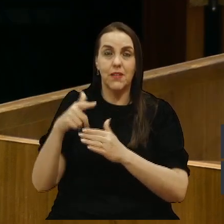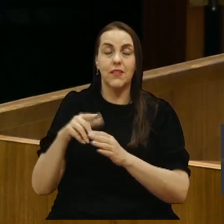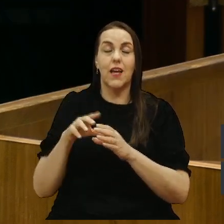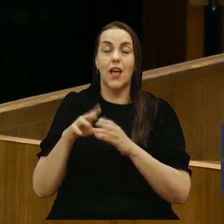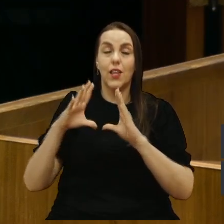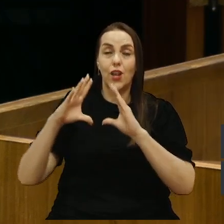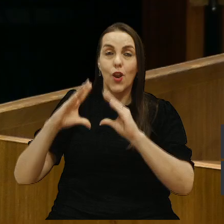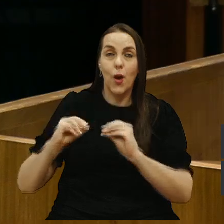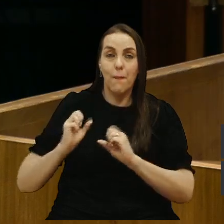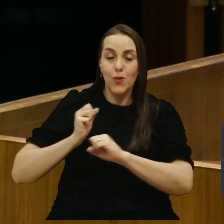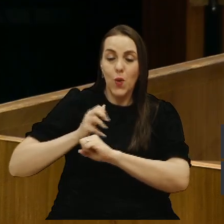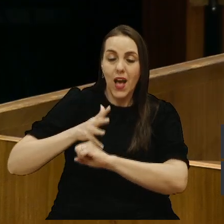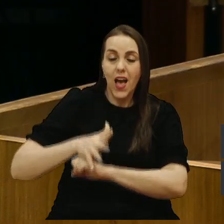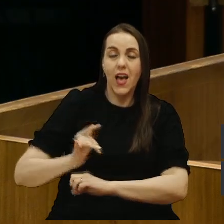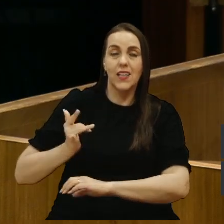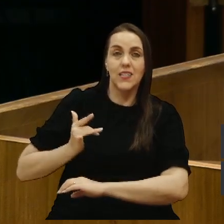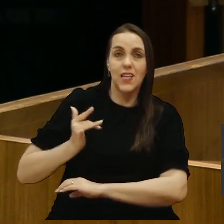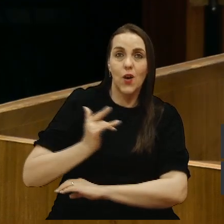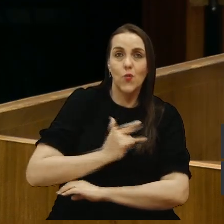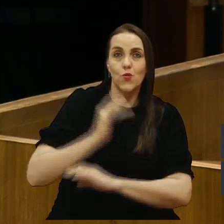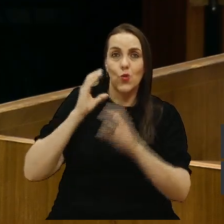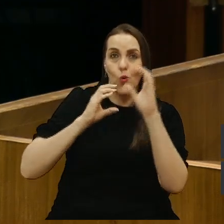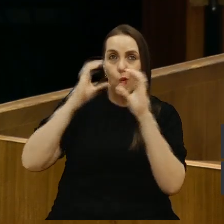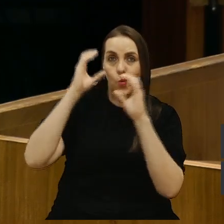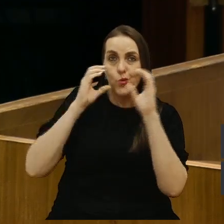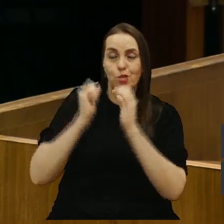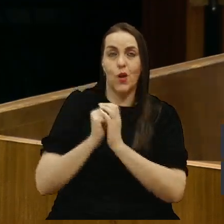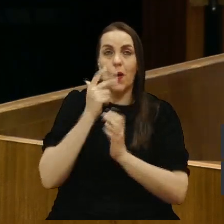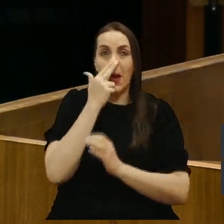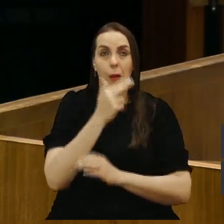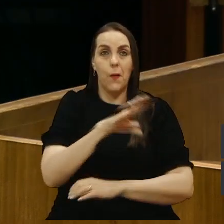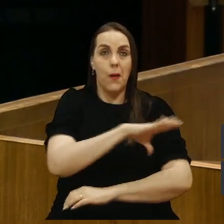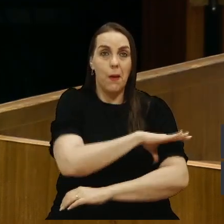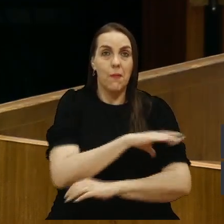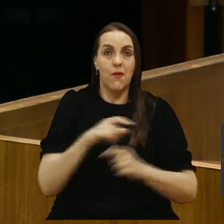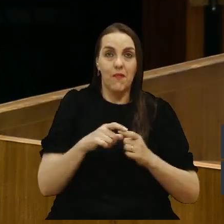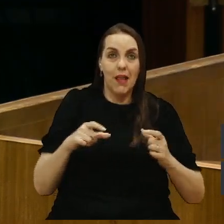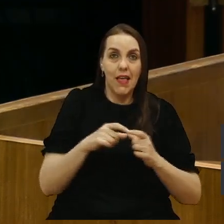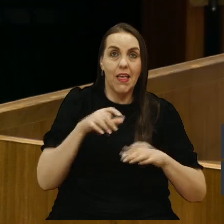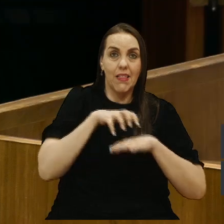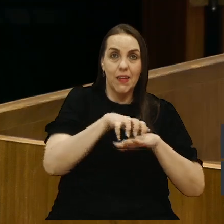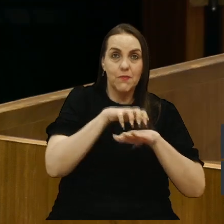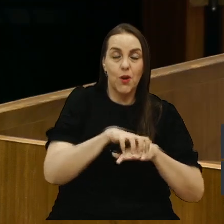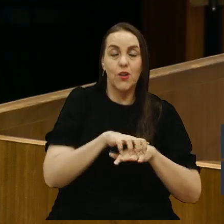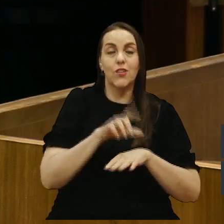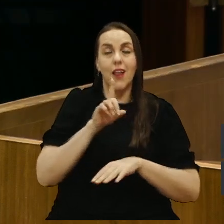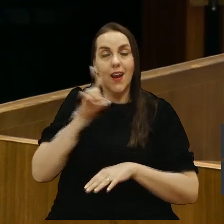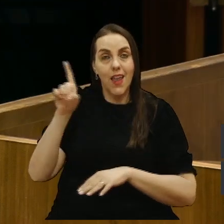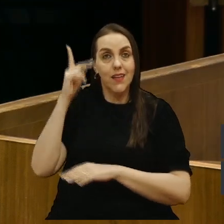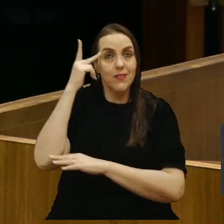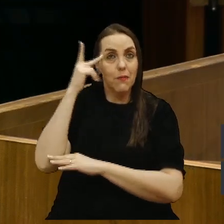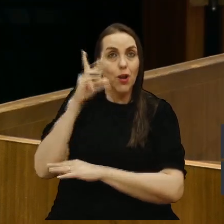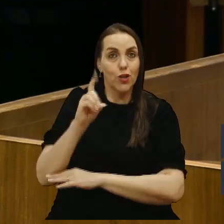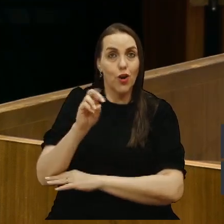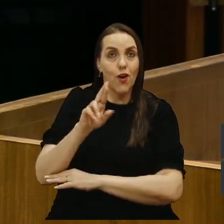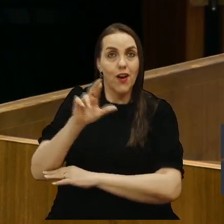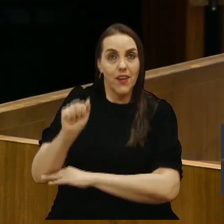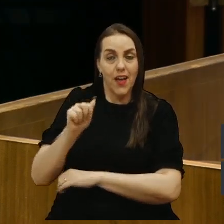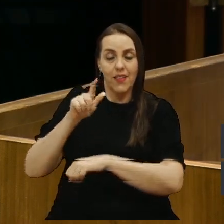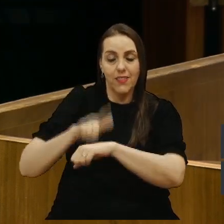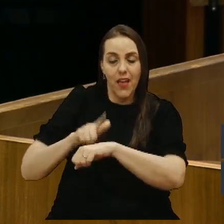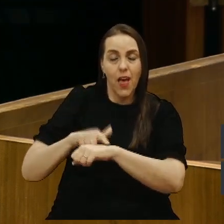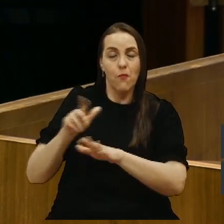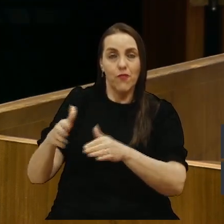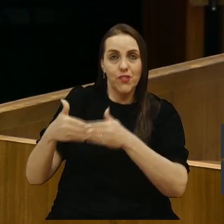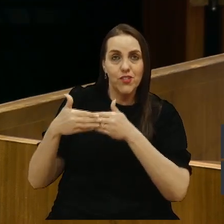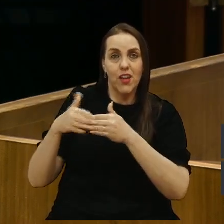da saúde, eu falava, igual o capitão Ramon fala do bilhete único, eu dizia o corujão da saúde que o Dória fez, pegou horários de tempo ocioso em hospital,